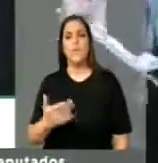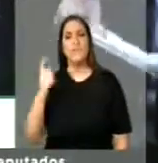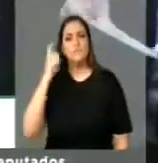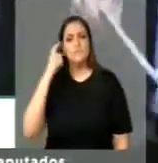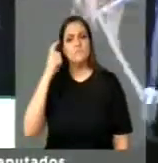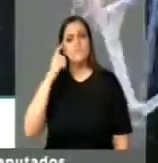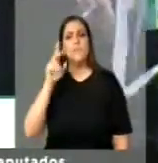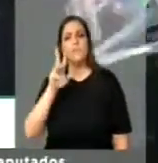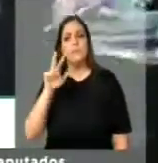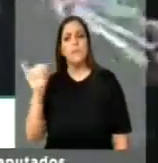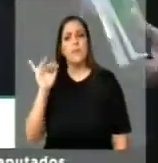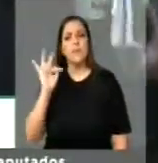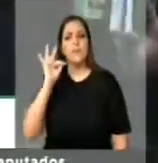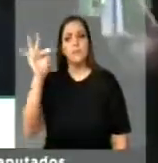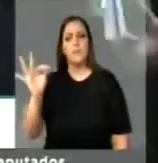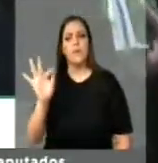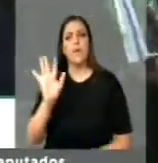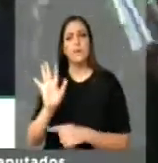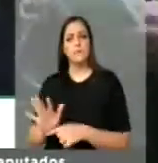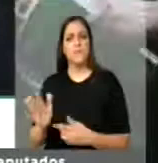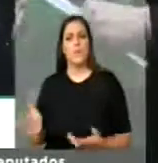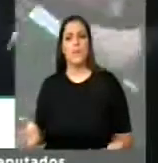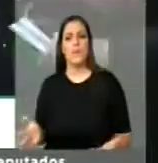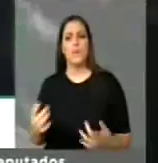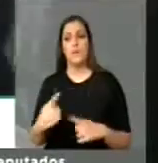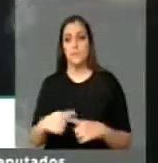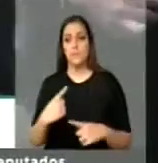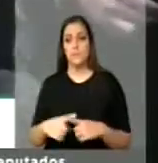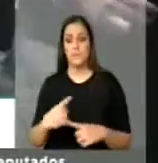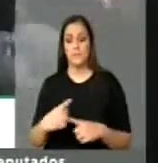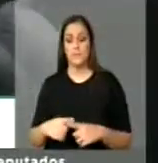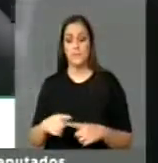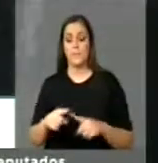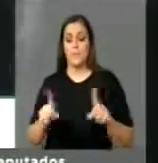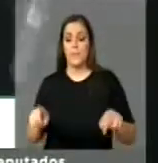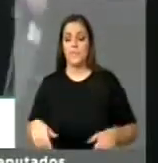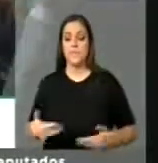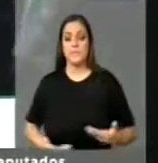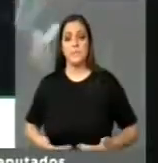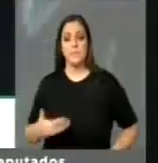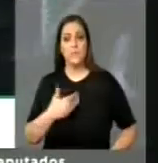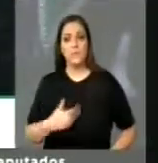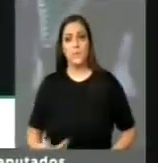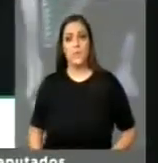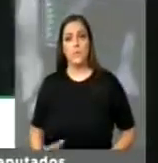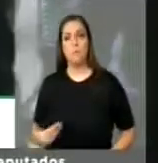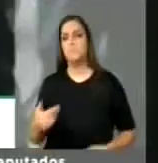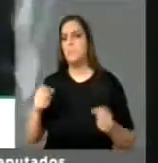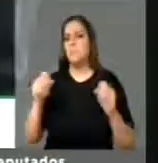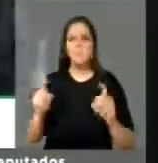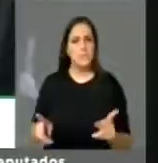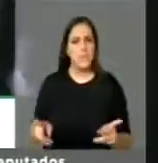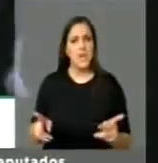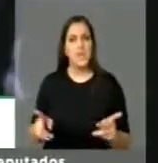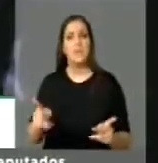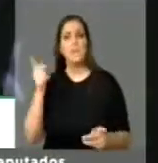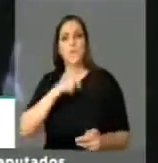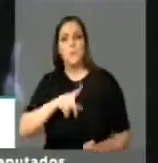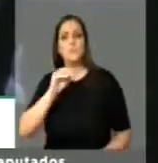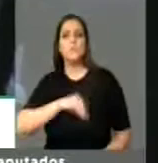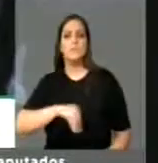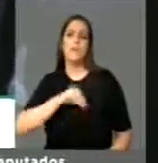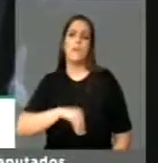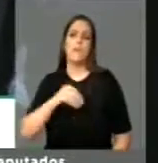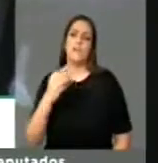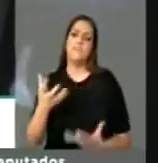estar ajudando a fazer com que os servidores públicos desses estados, aposentados, possam receber seus